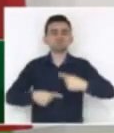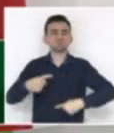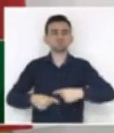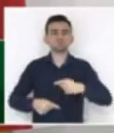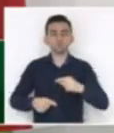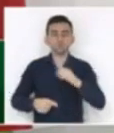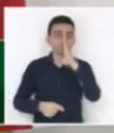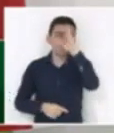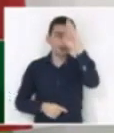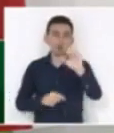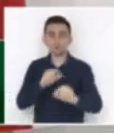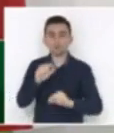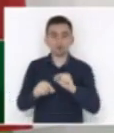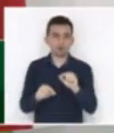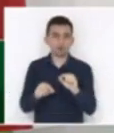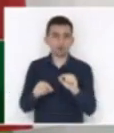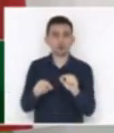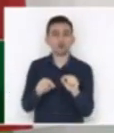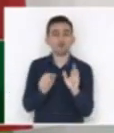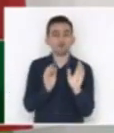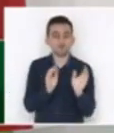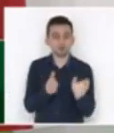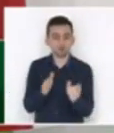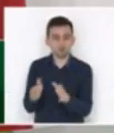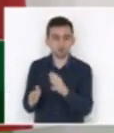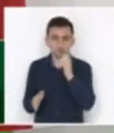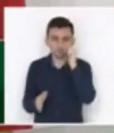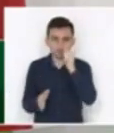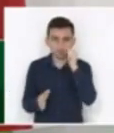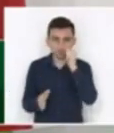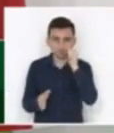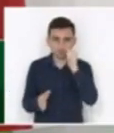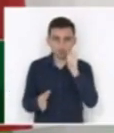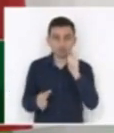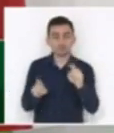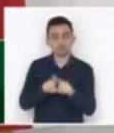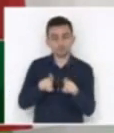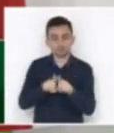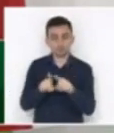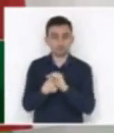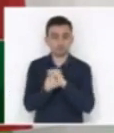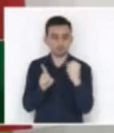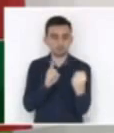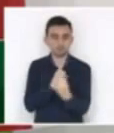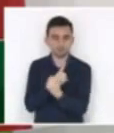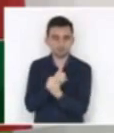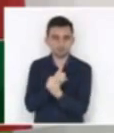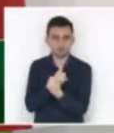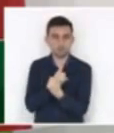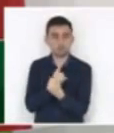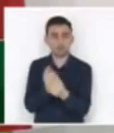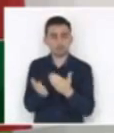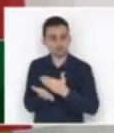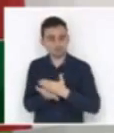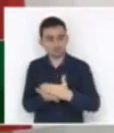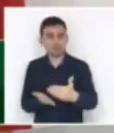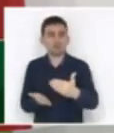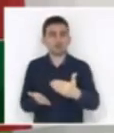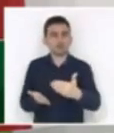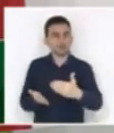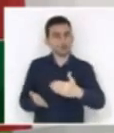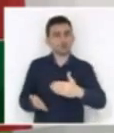seminários? É a organização das mulheres e da sociedade para reagir contra